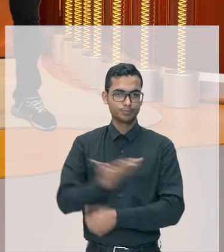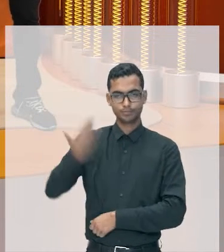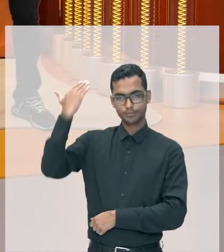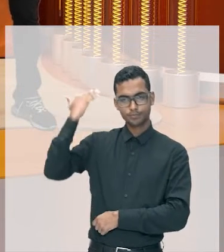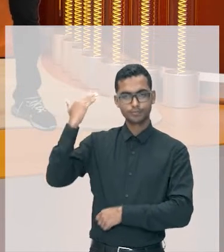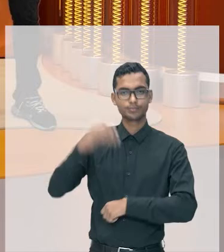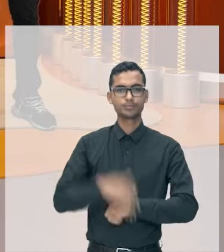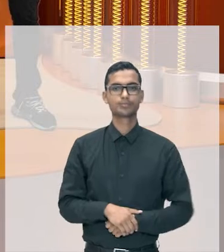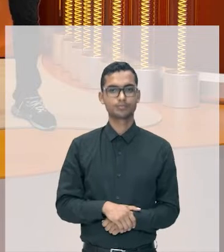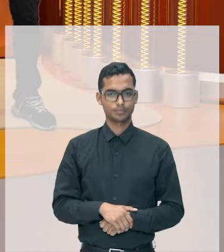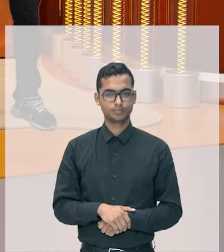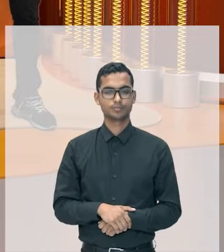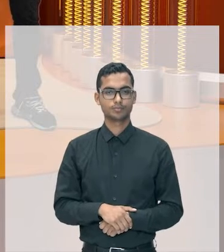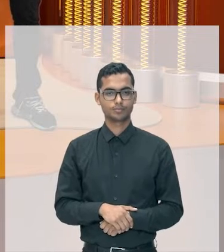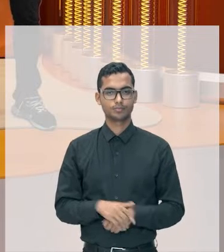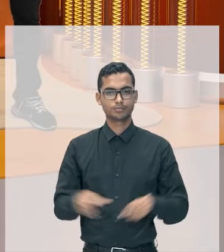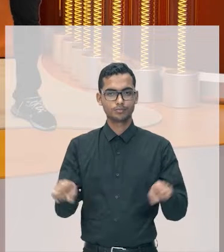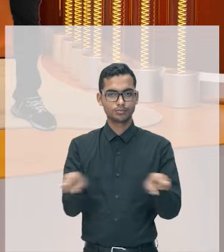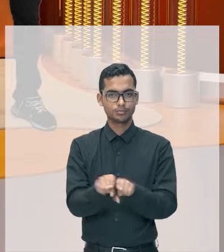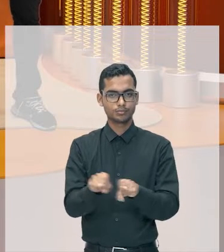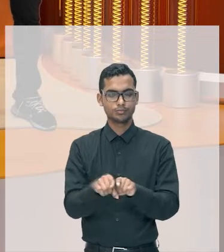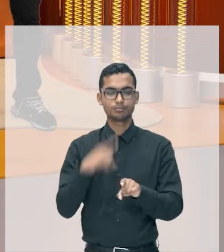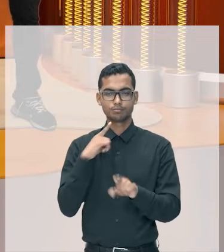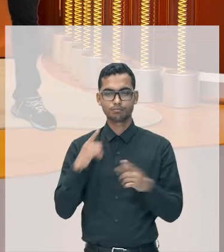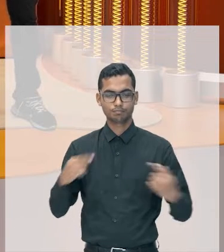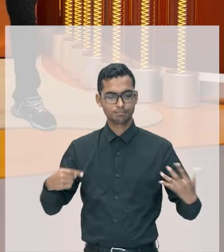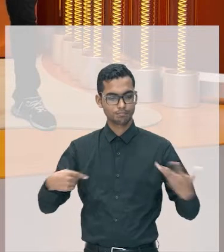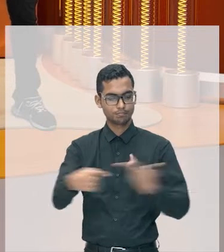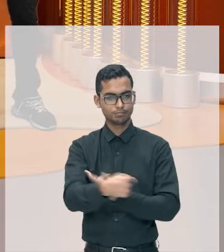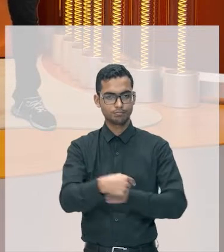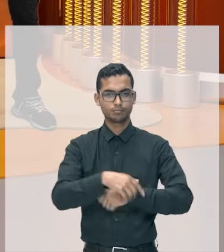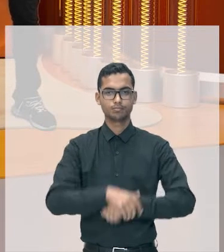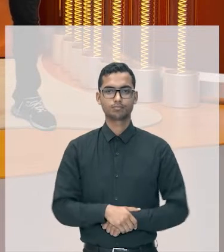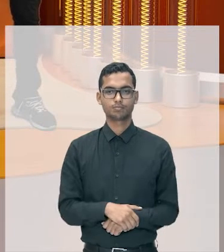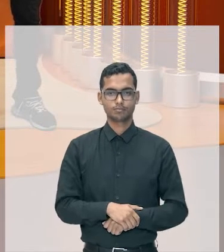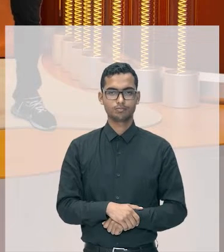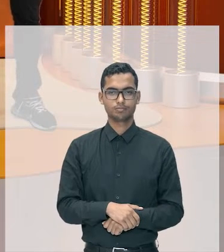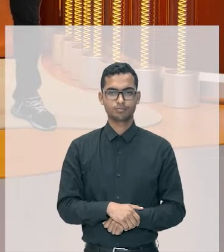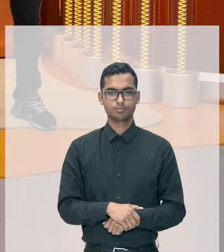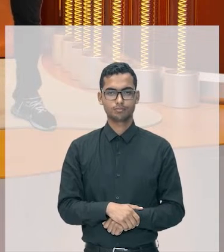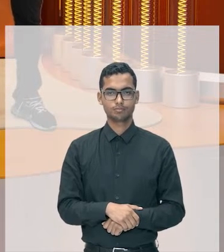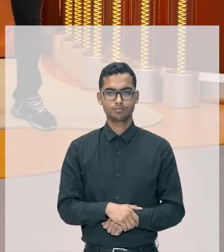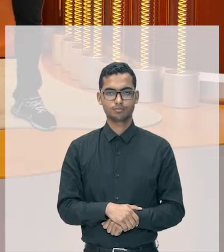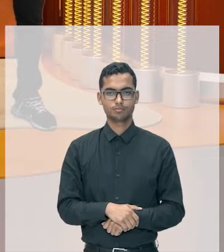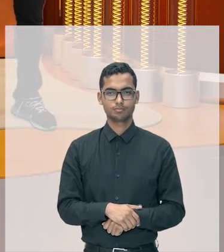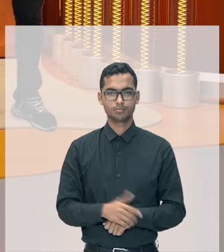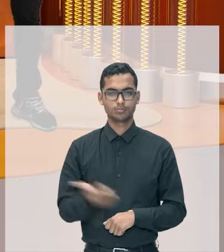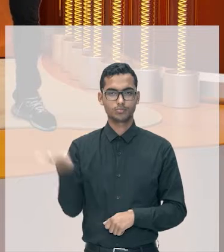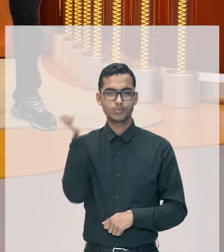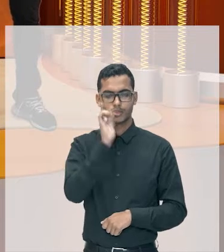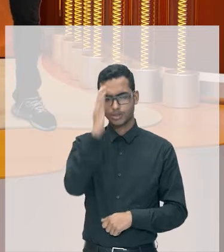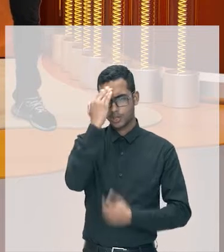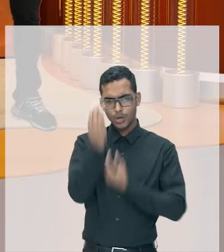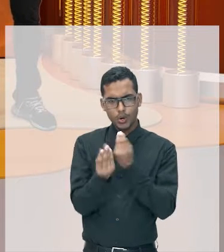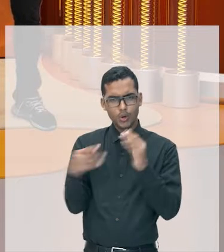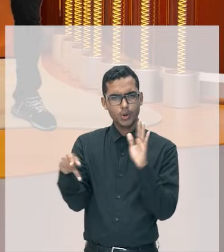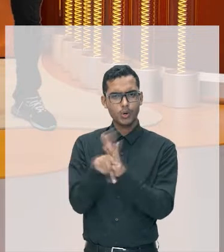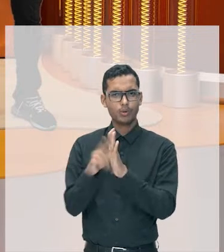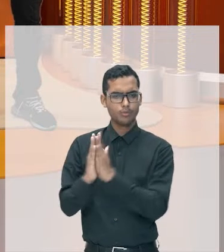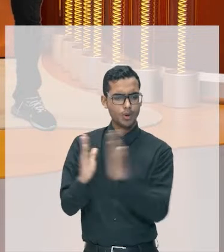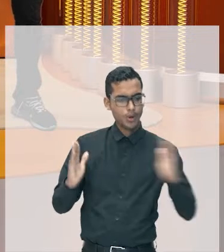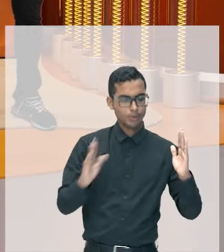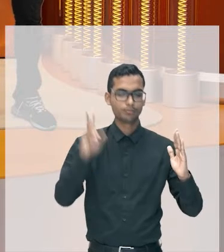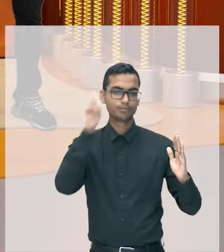outras fontes foram introduzidas aí no processo de se fazer história, de se escrever a história, de se entender